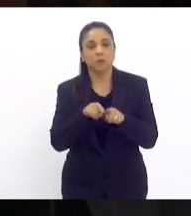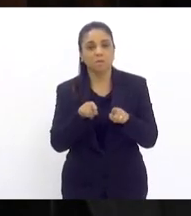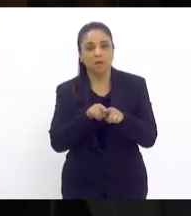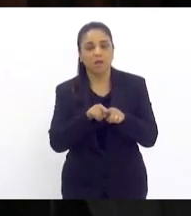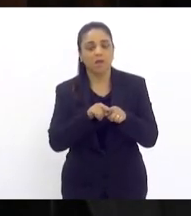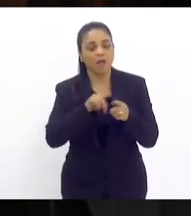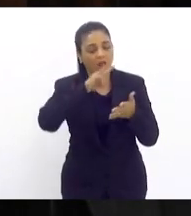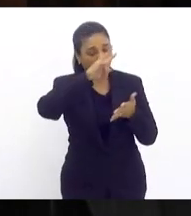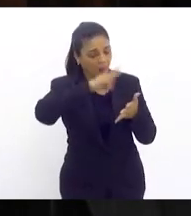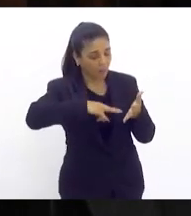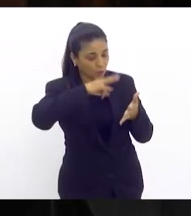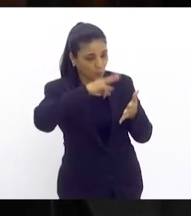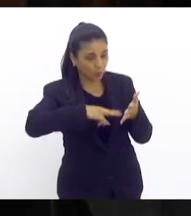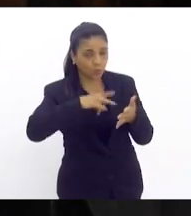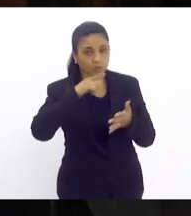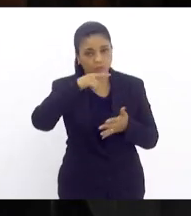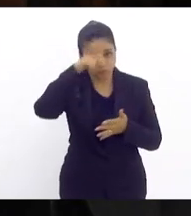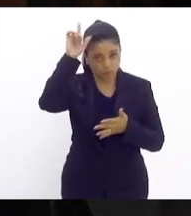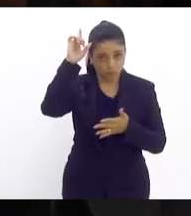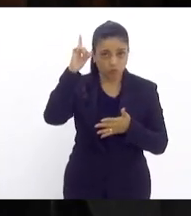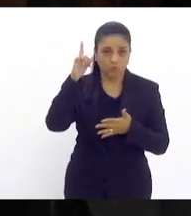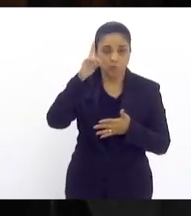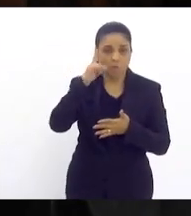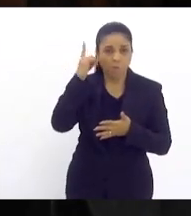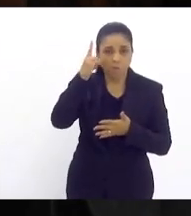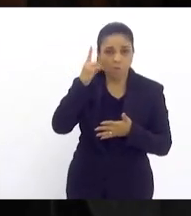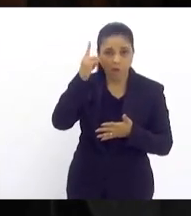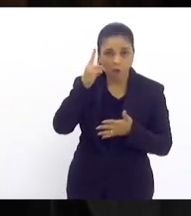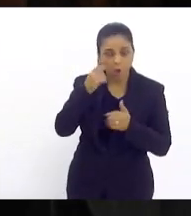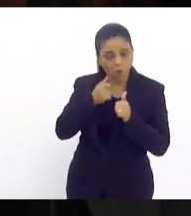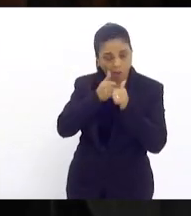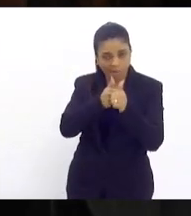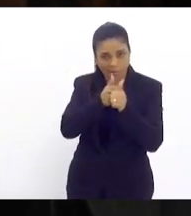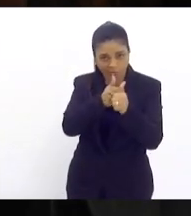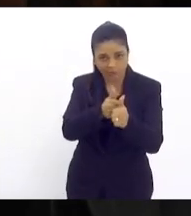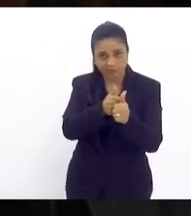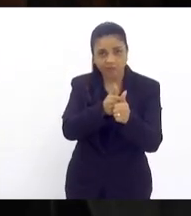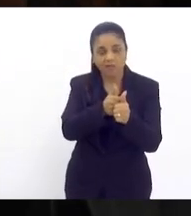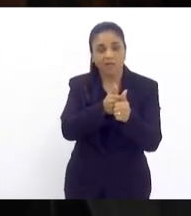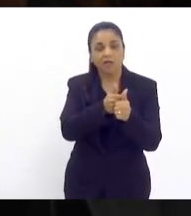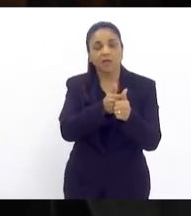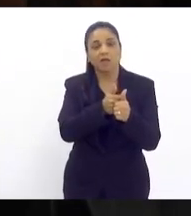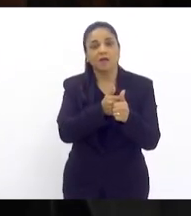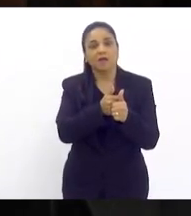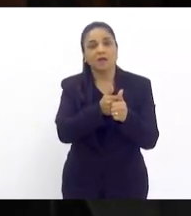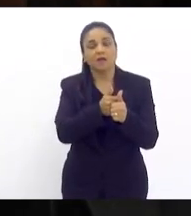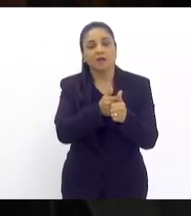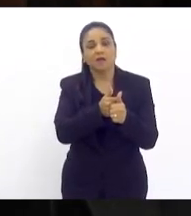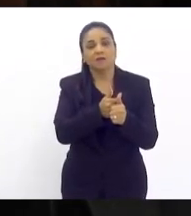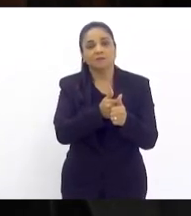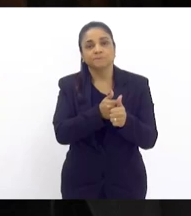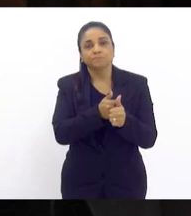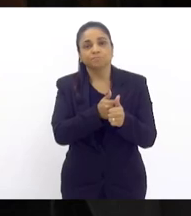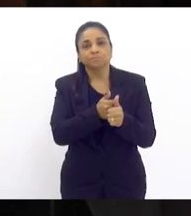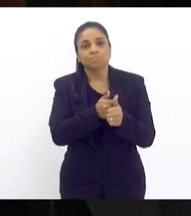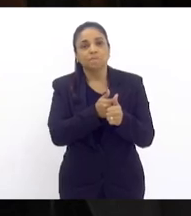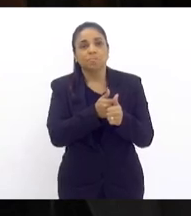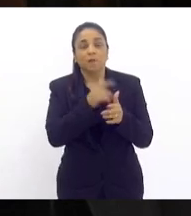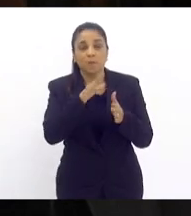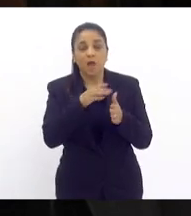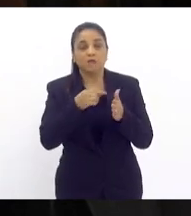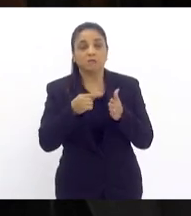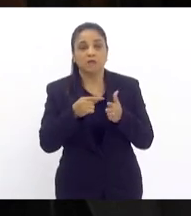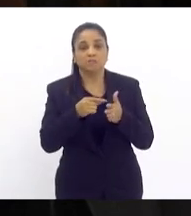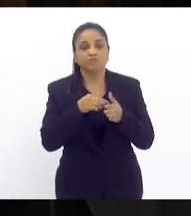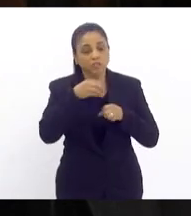a leitura Deputado Luiz Paulo talvez não não seja dessa forma colocada na indicação mas